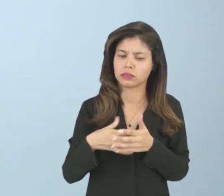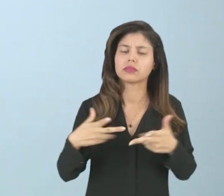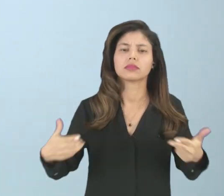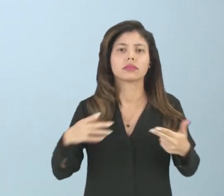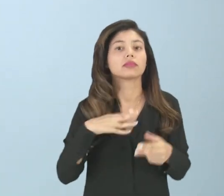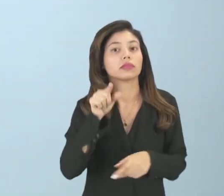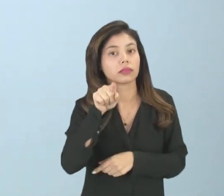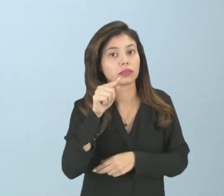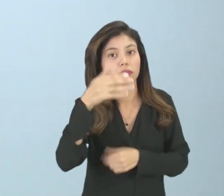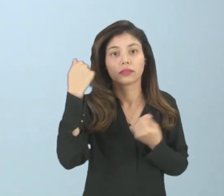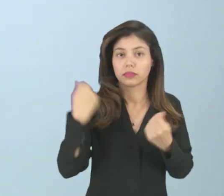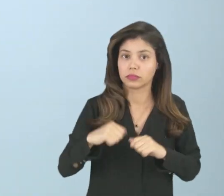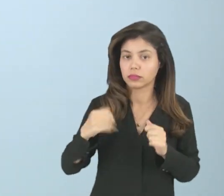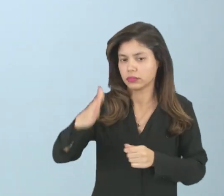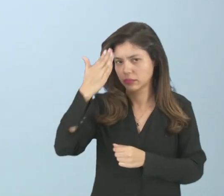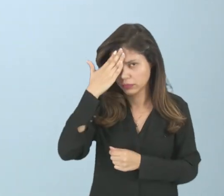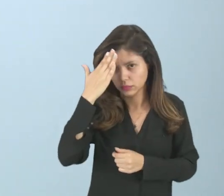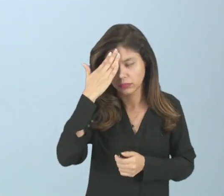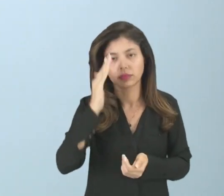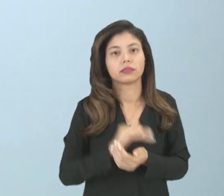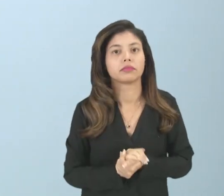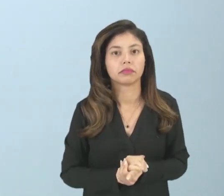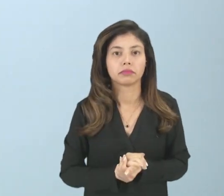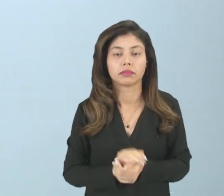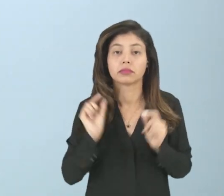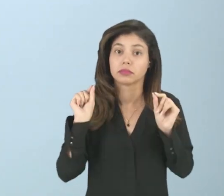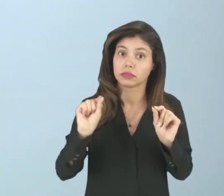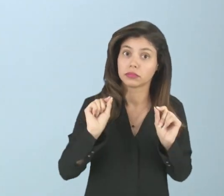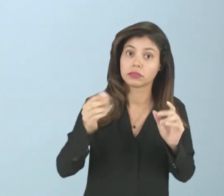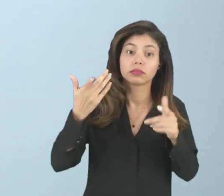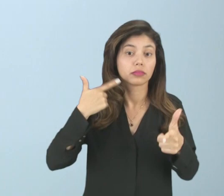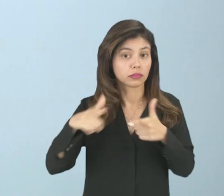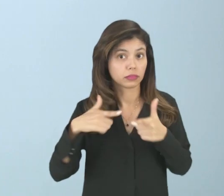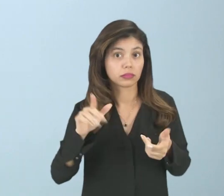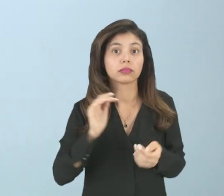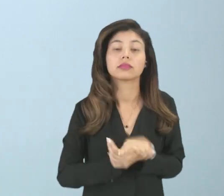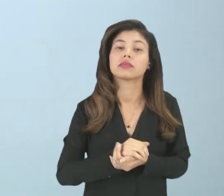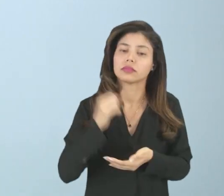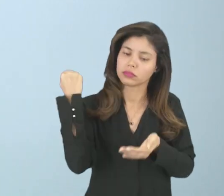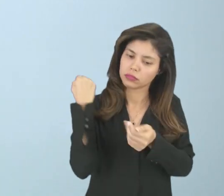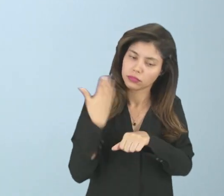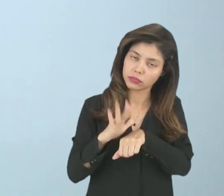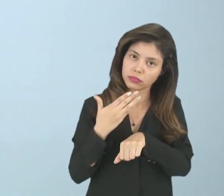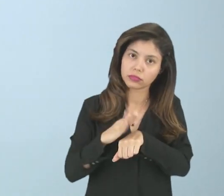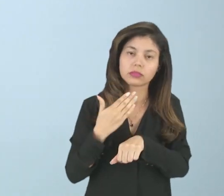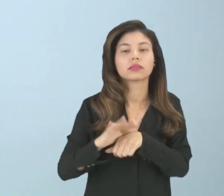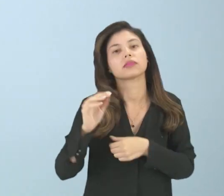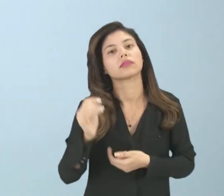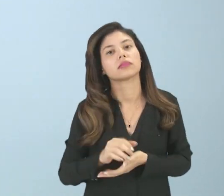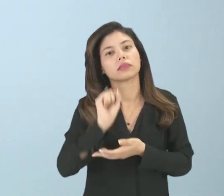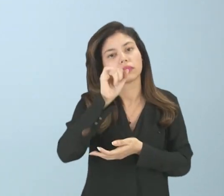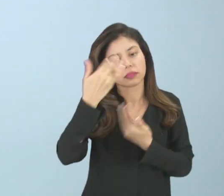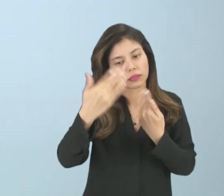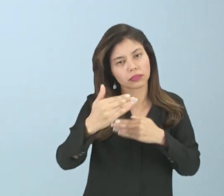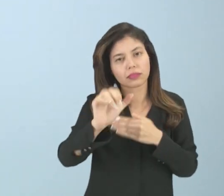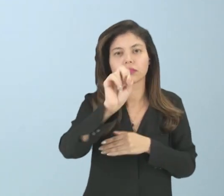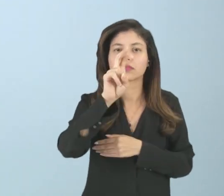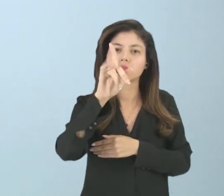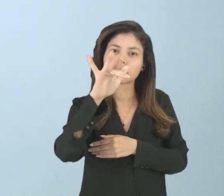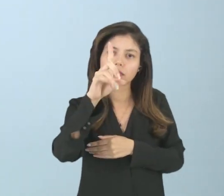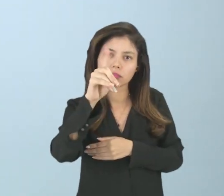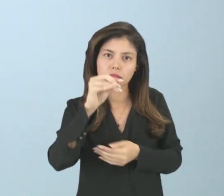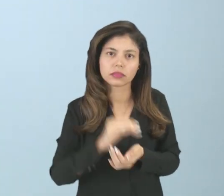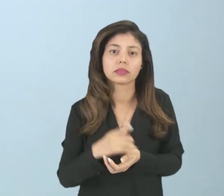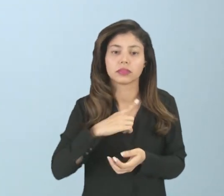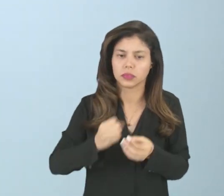você precisa compreender mediante o que? A trabalhar. Trabalhar exercícios simulados, porque é um conteúdo